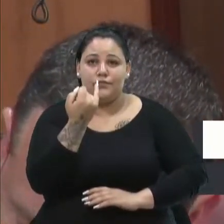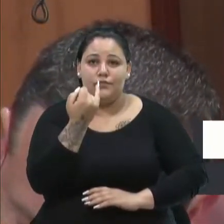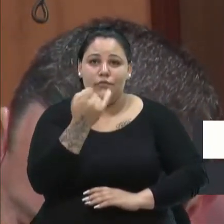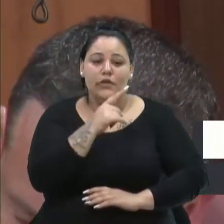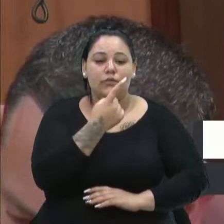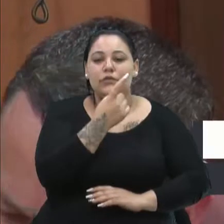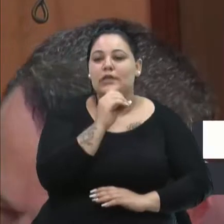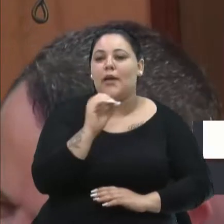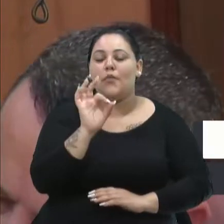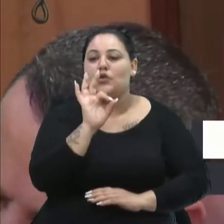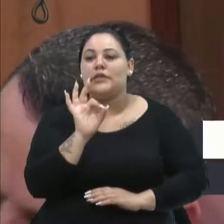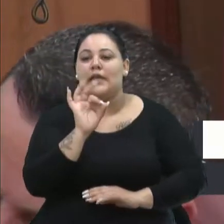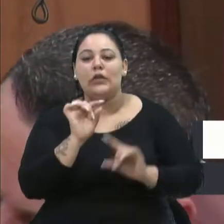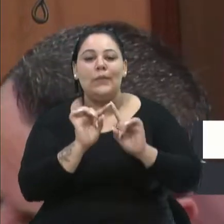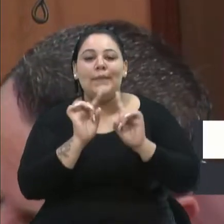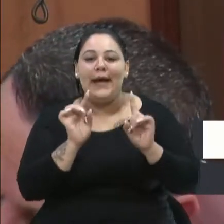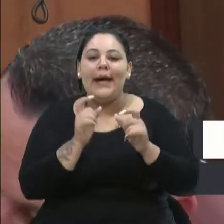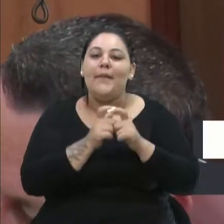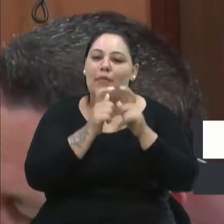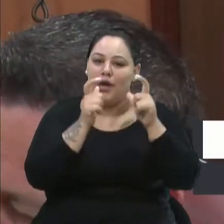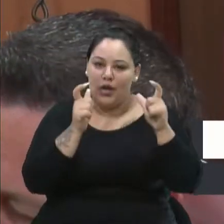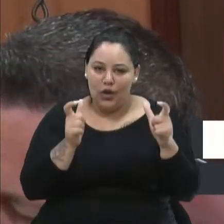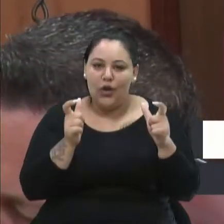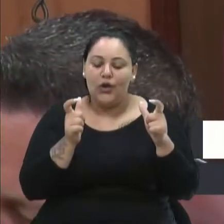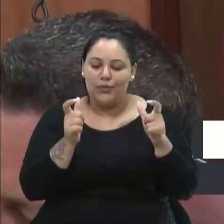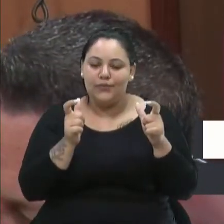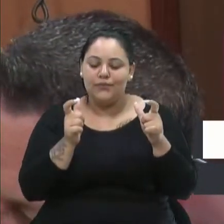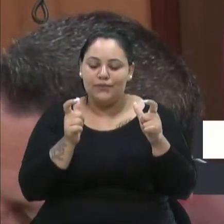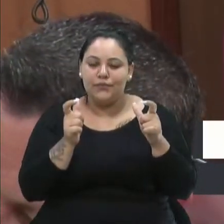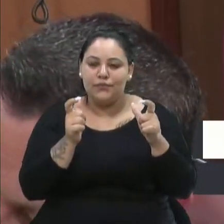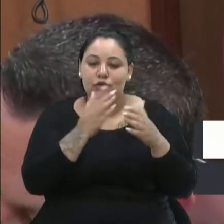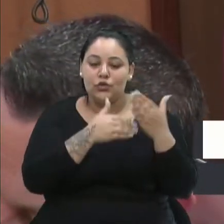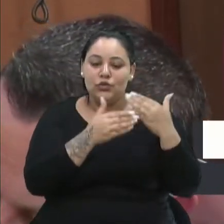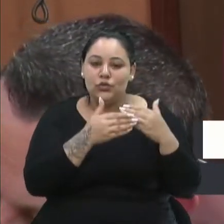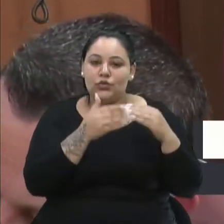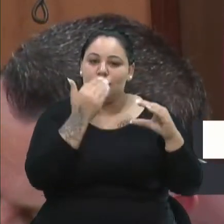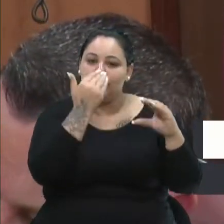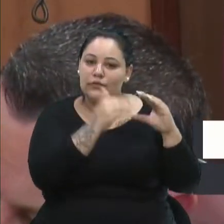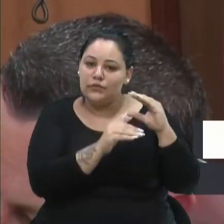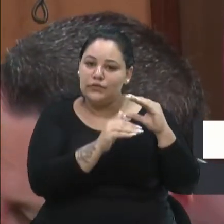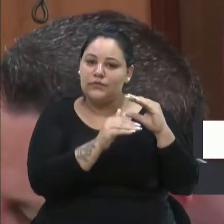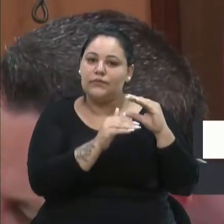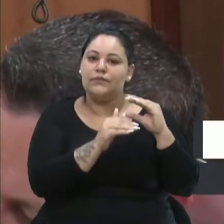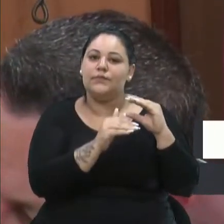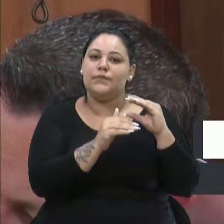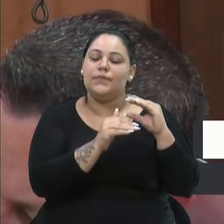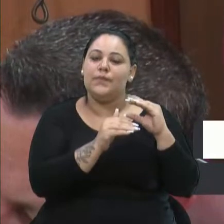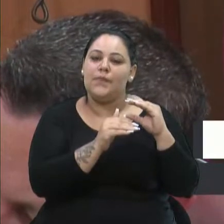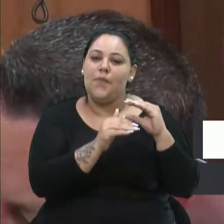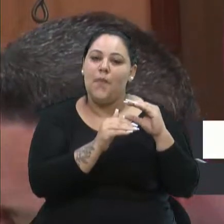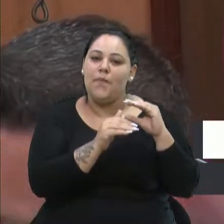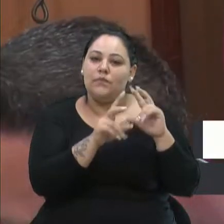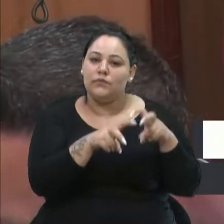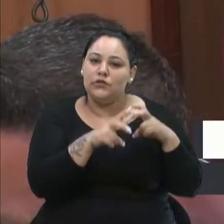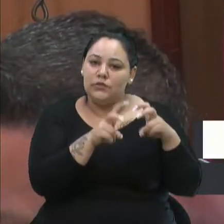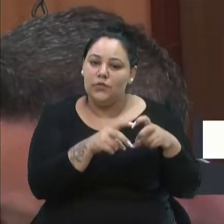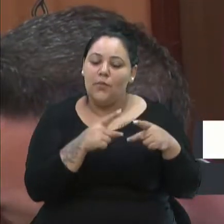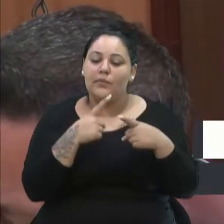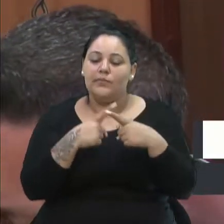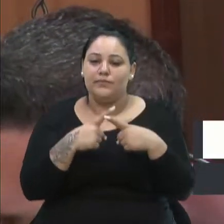100%, a maior parte da frota nova ao interior, que historicamente sempre